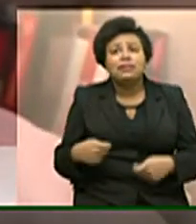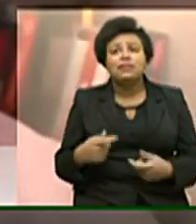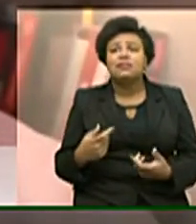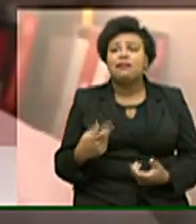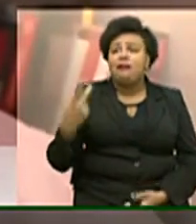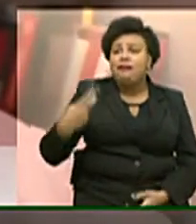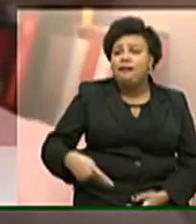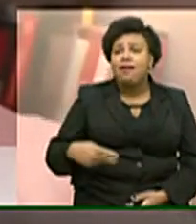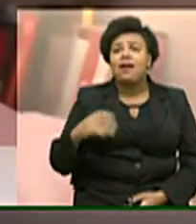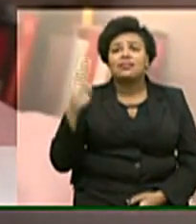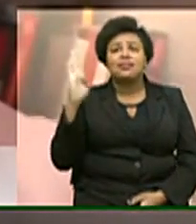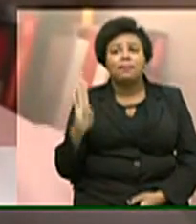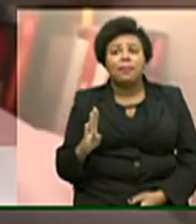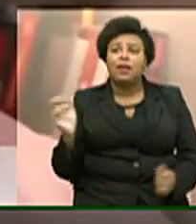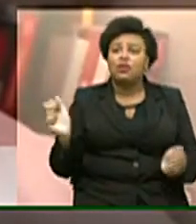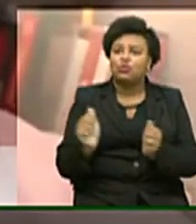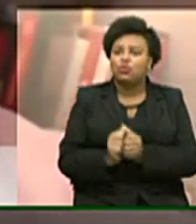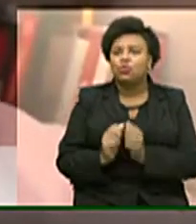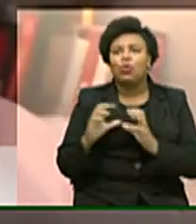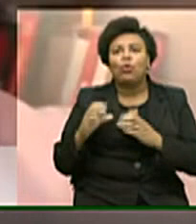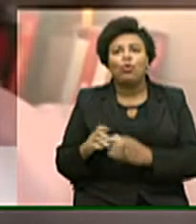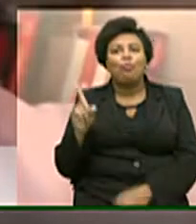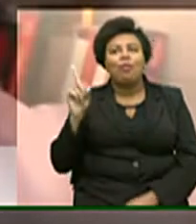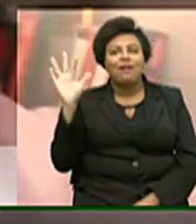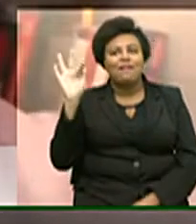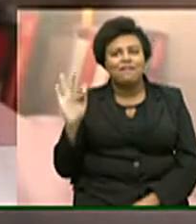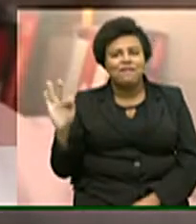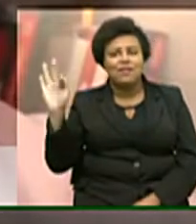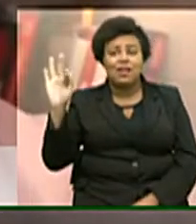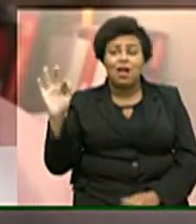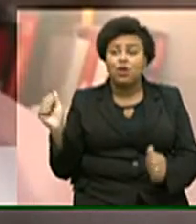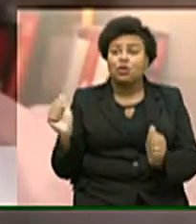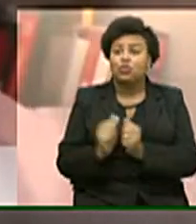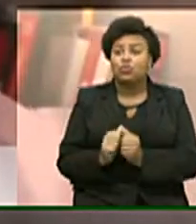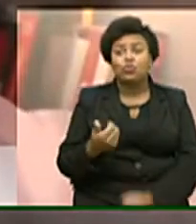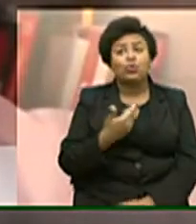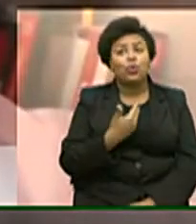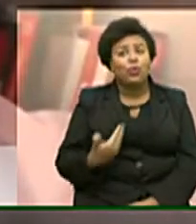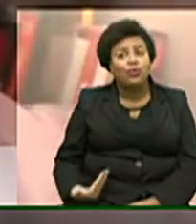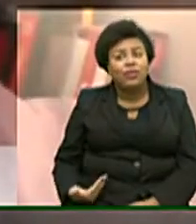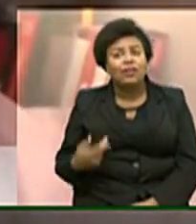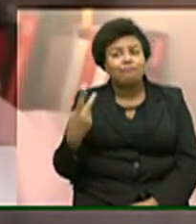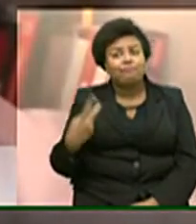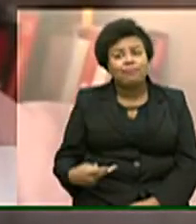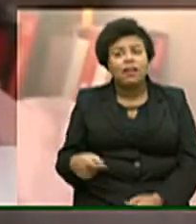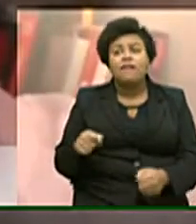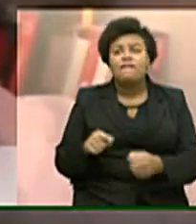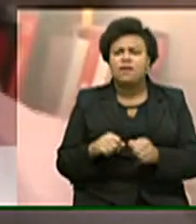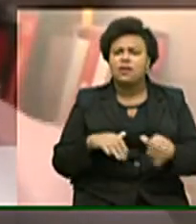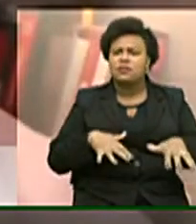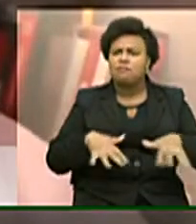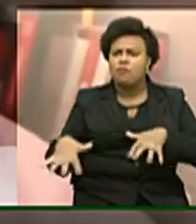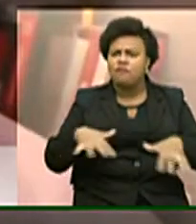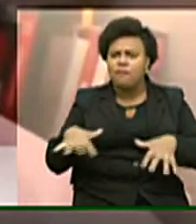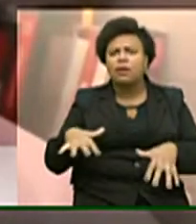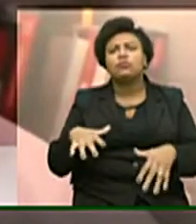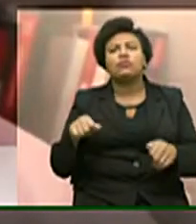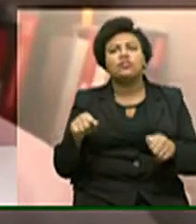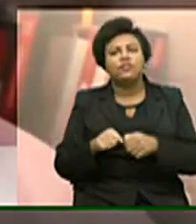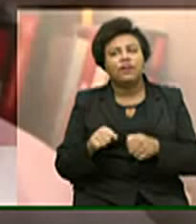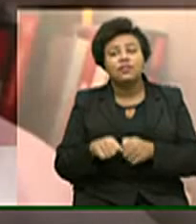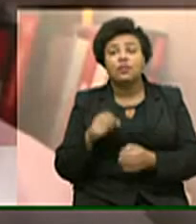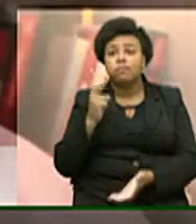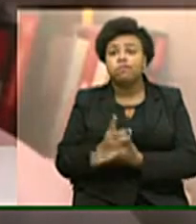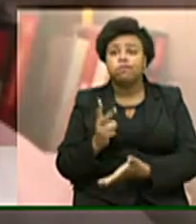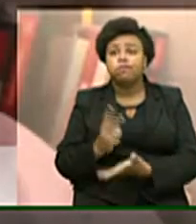nossa Assembleia, junto com a nossa bancada federal, junto com o governo, que a gente faça um movimento forte para que se mantenha a